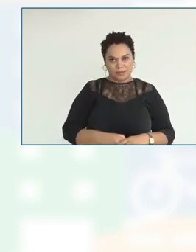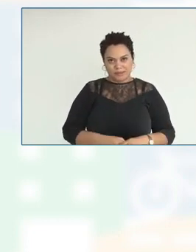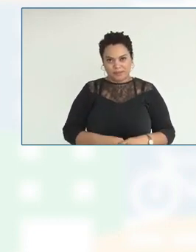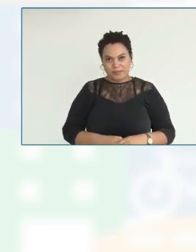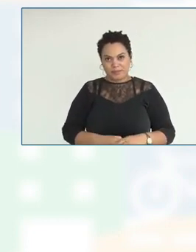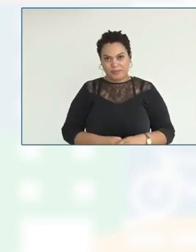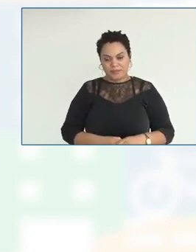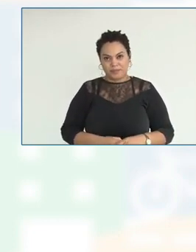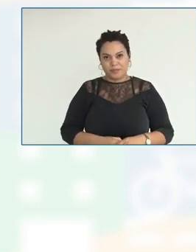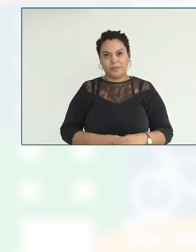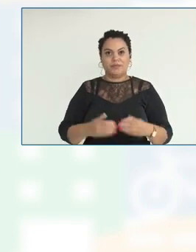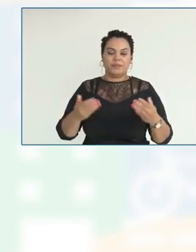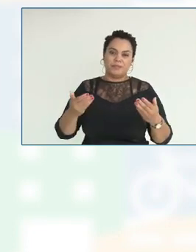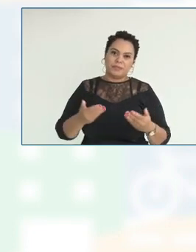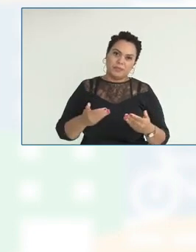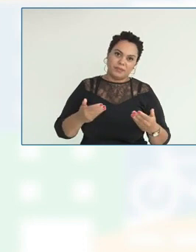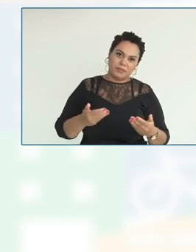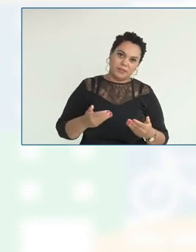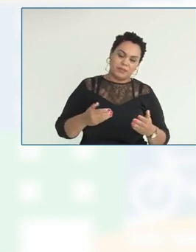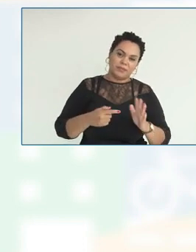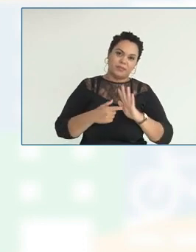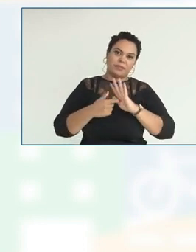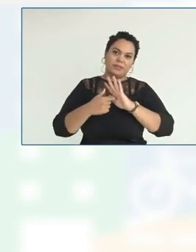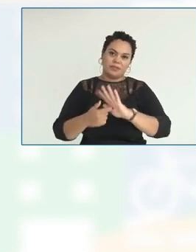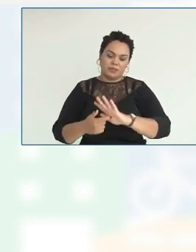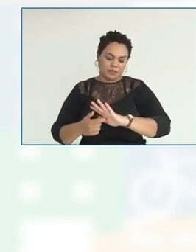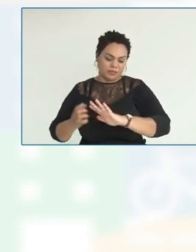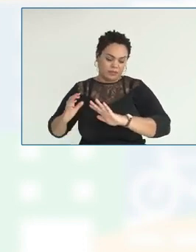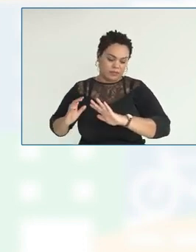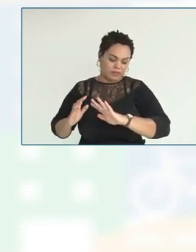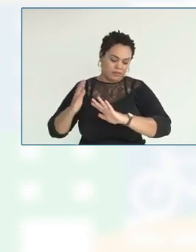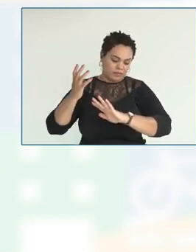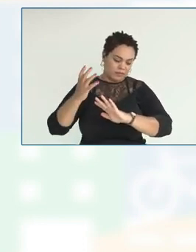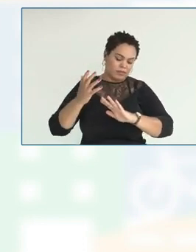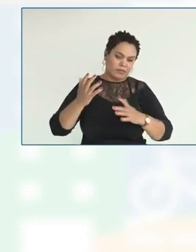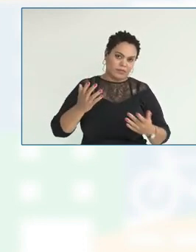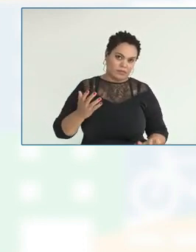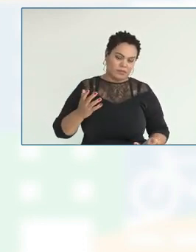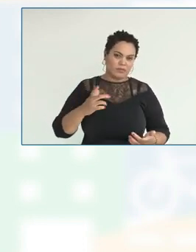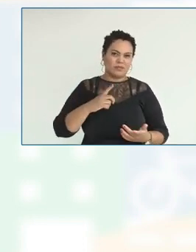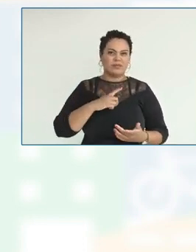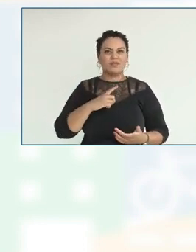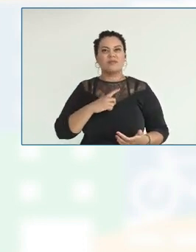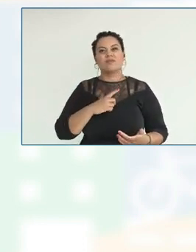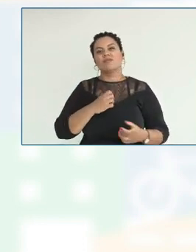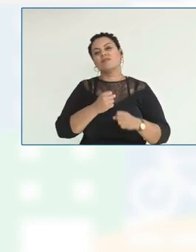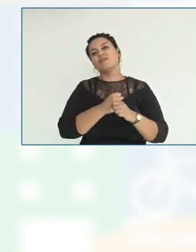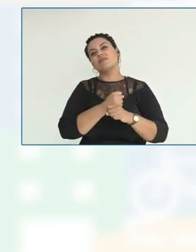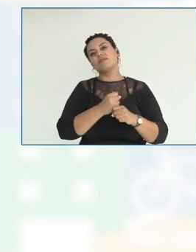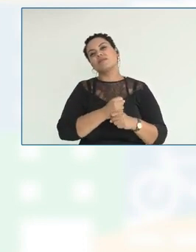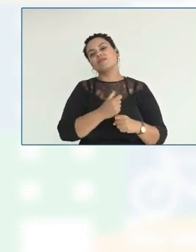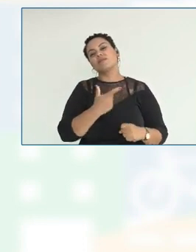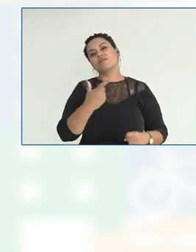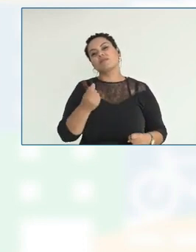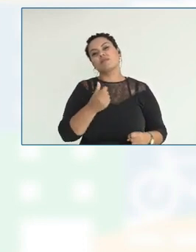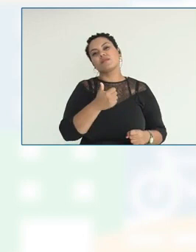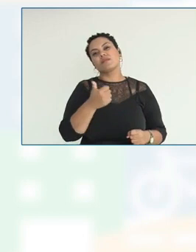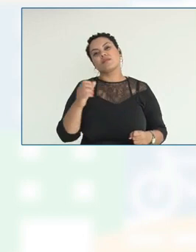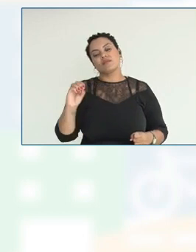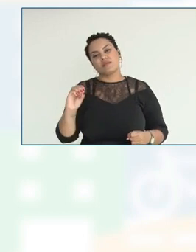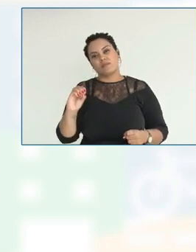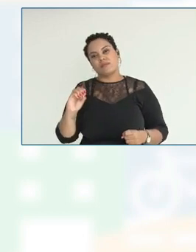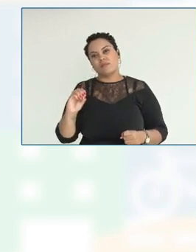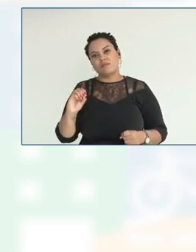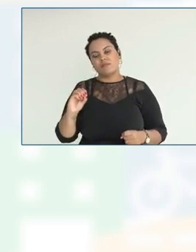trago um pouquinho do resultado, né, do indicador de produção. Então, o que a gente tem aqui? Em 2010, quando a intoxicação exógena passa a